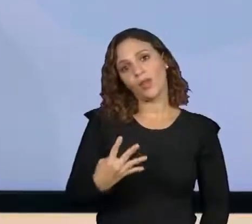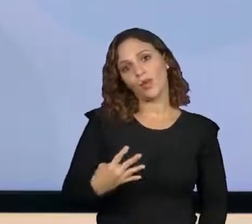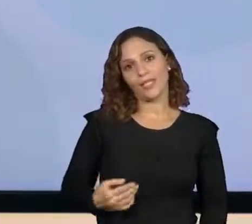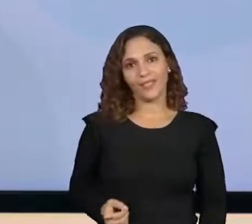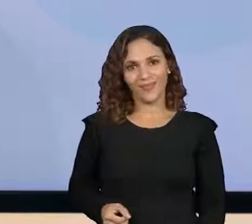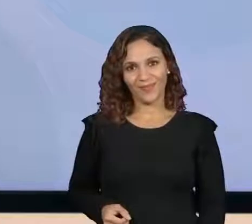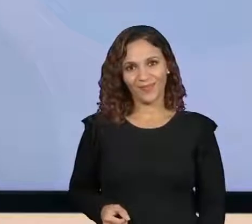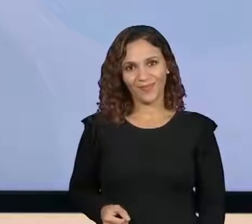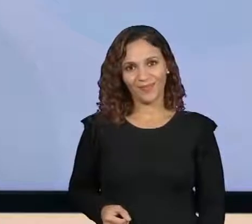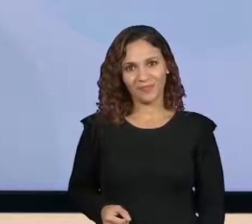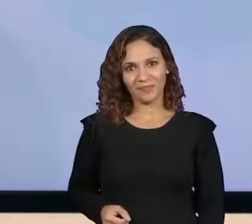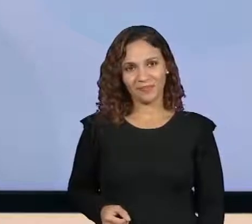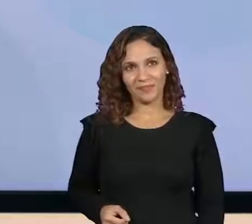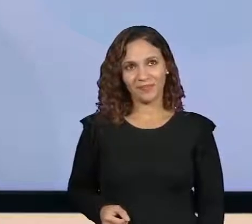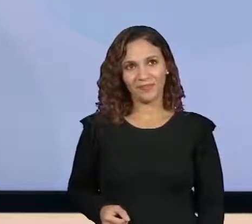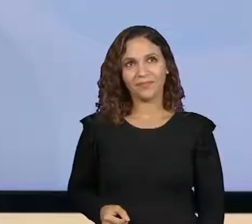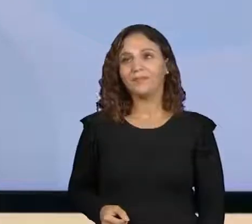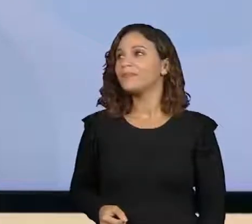carrinhos.